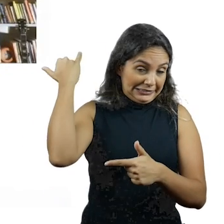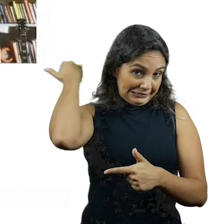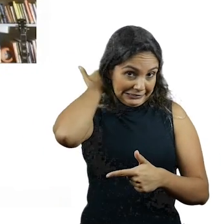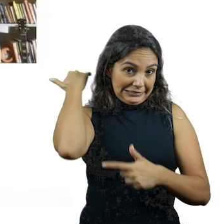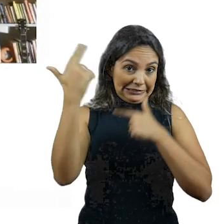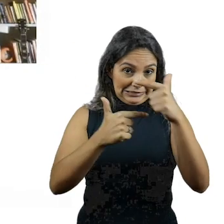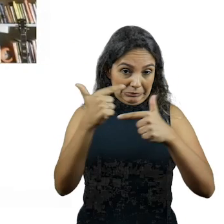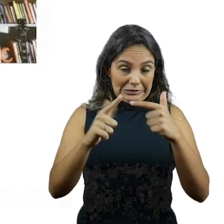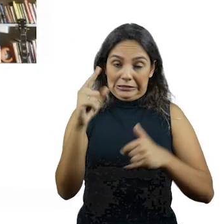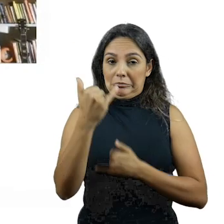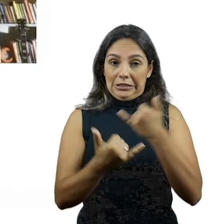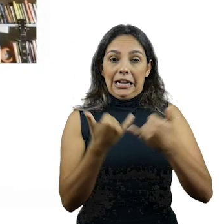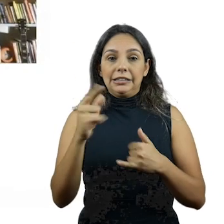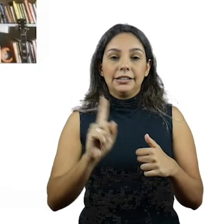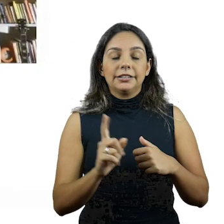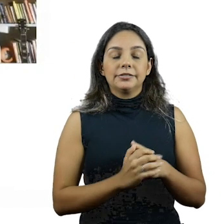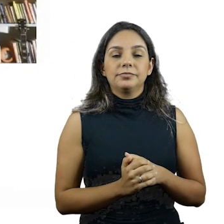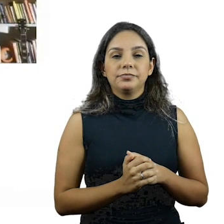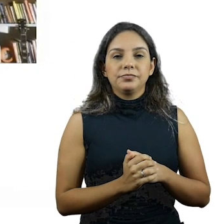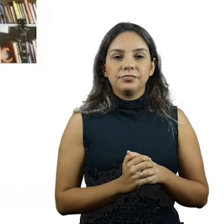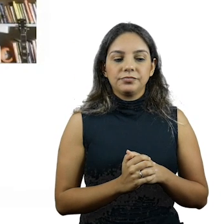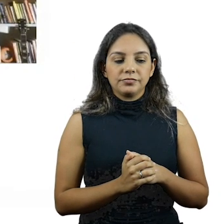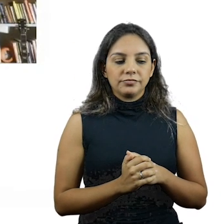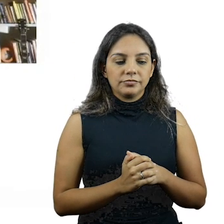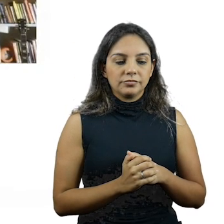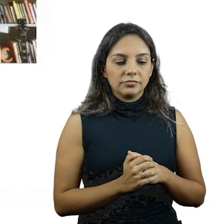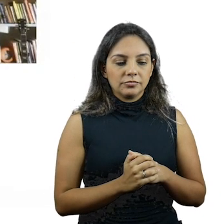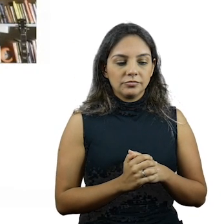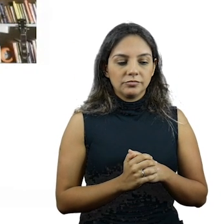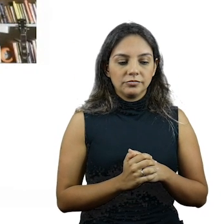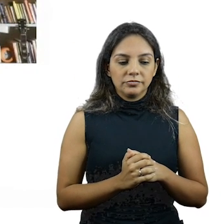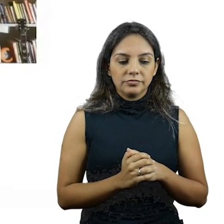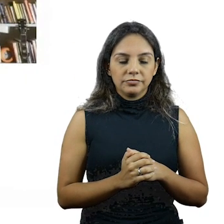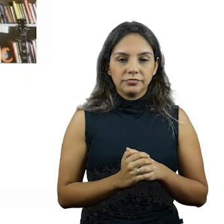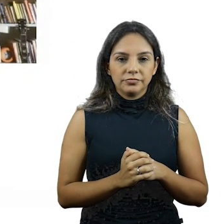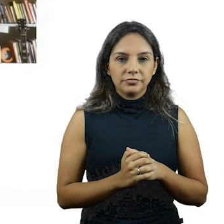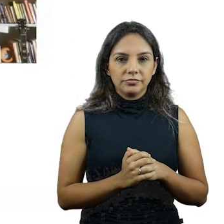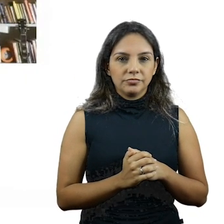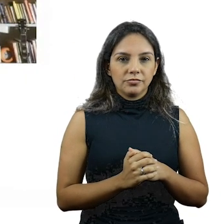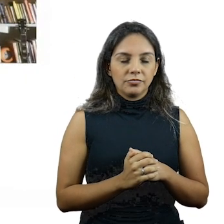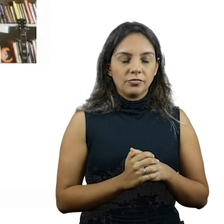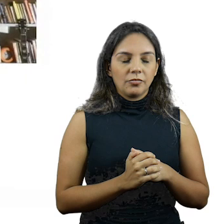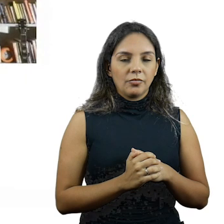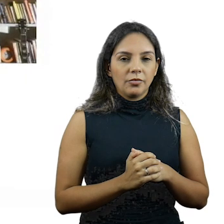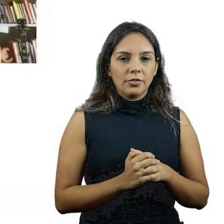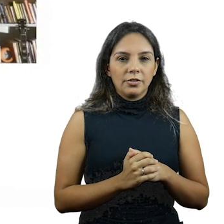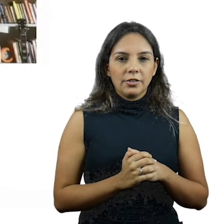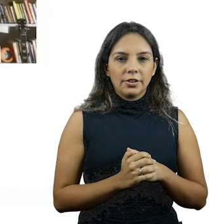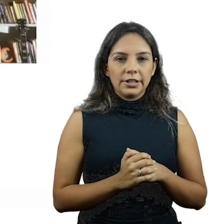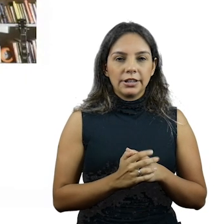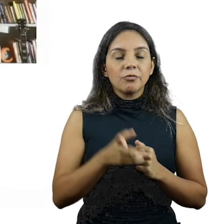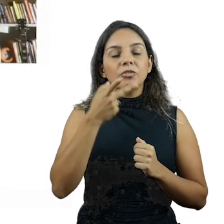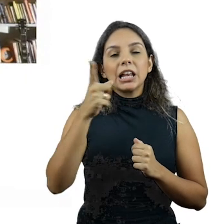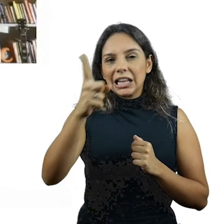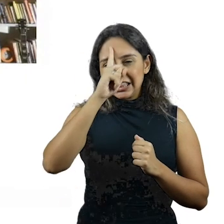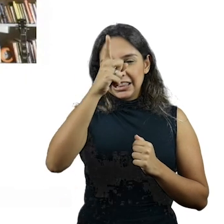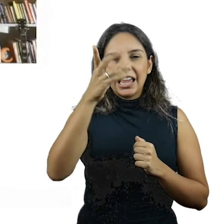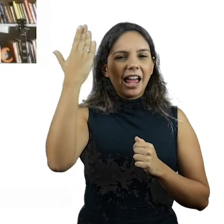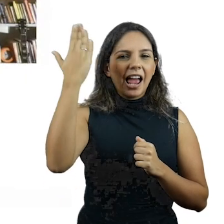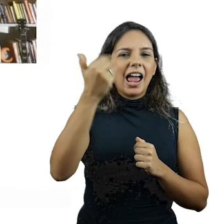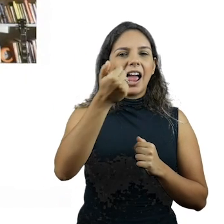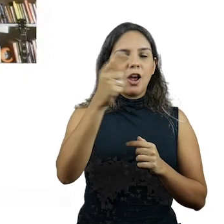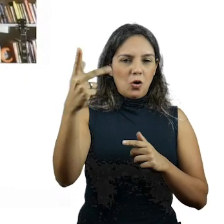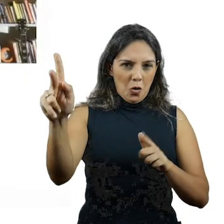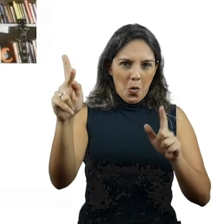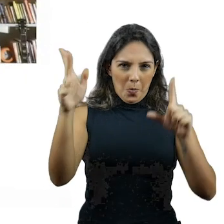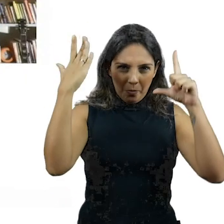brincadeira. Mas fala um pouquinho já em separado, agora da ideia do Afinando a Língua. Como é que era? Como é que foi? Você pretende fazer